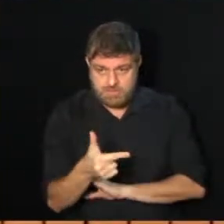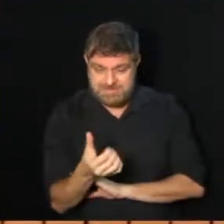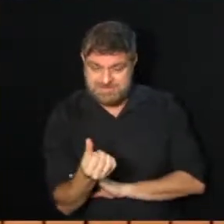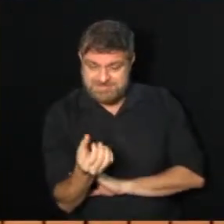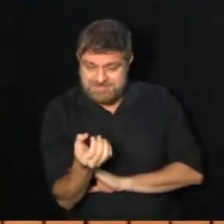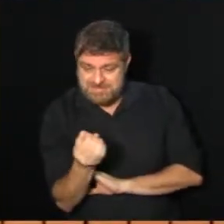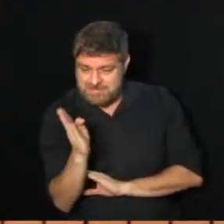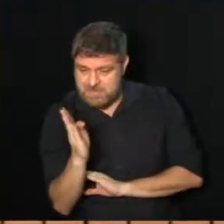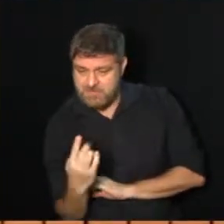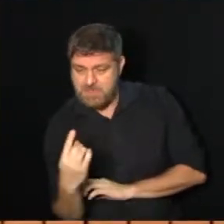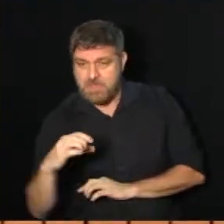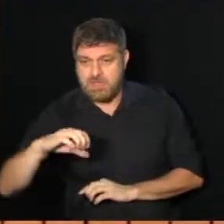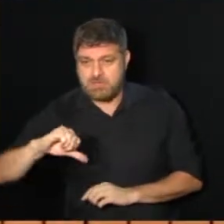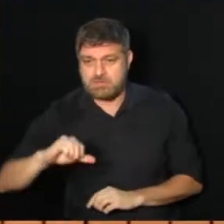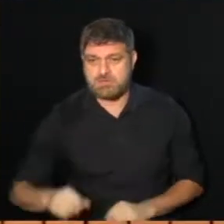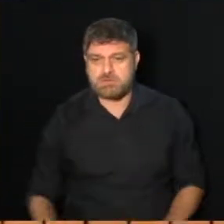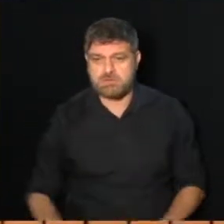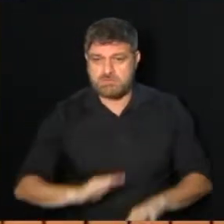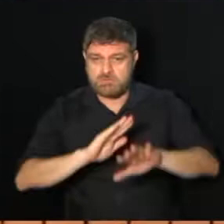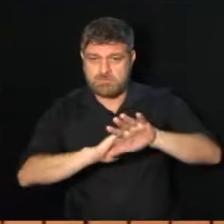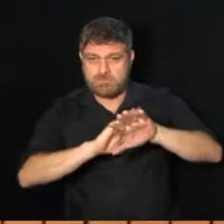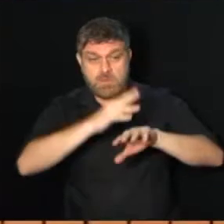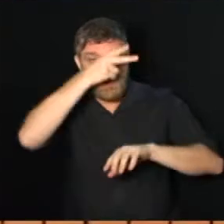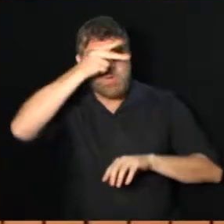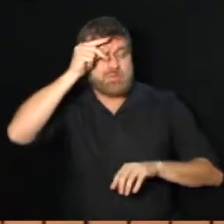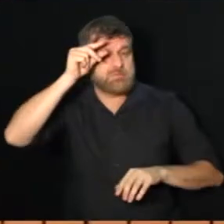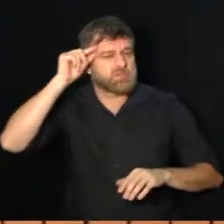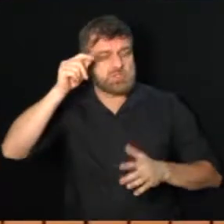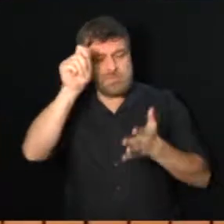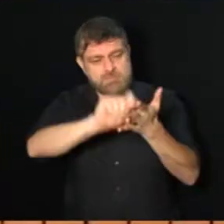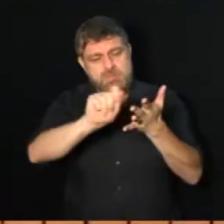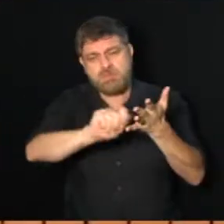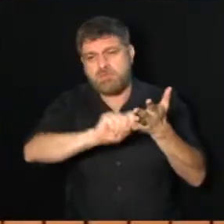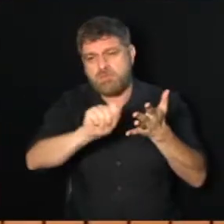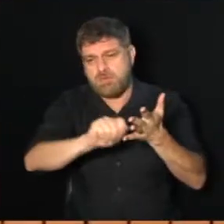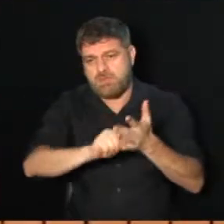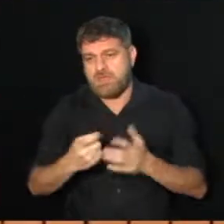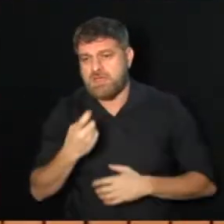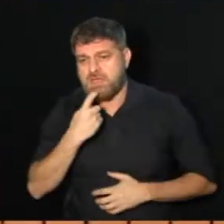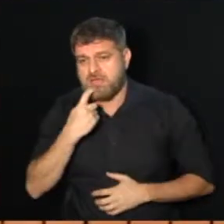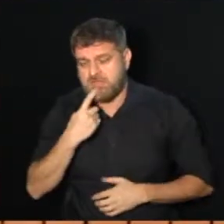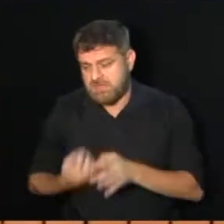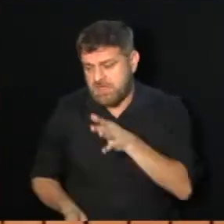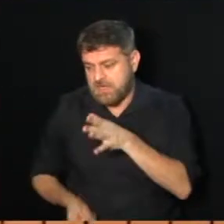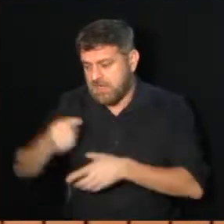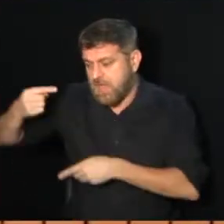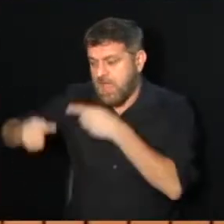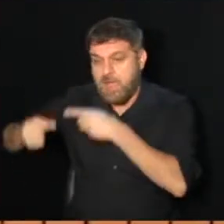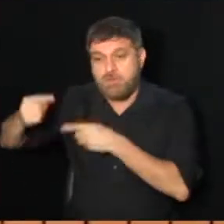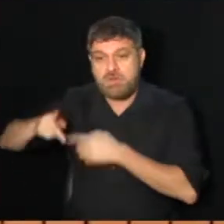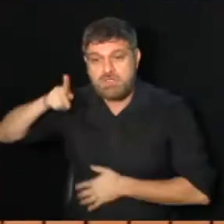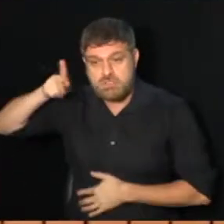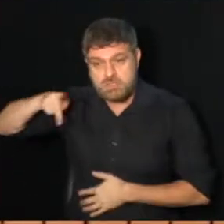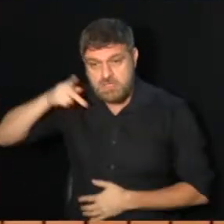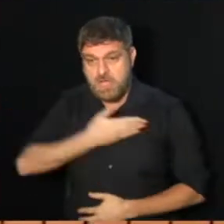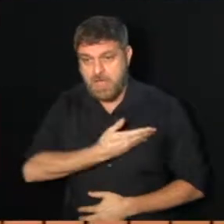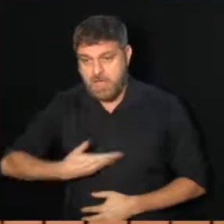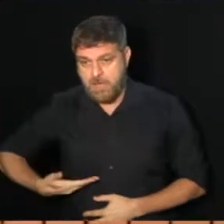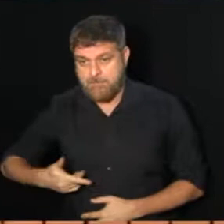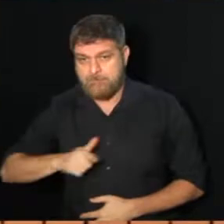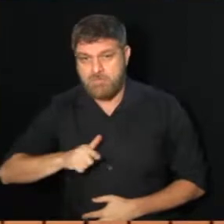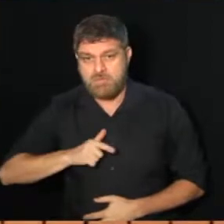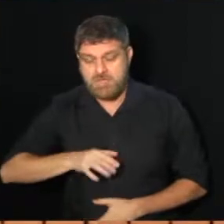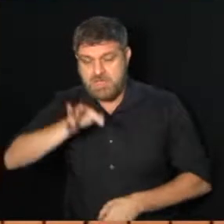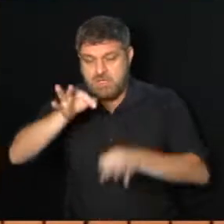260/2019, projeto de autoria do prefeito municipal, que institui a política pública de justiça restaurativa e o programa